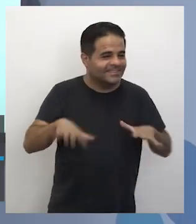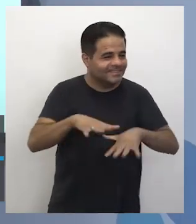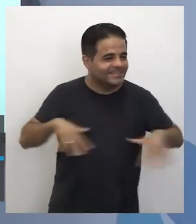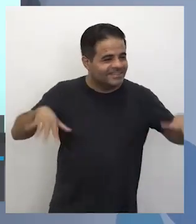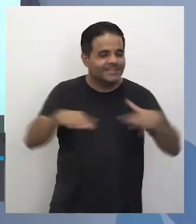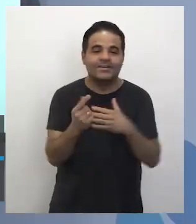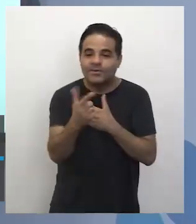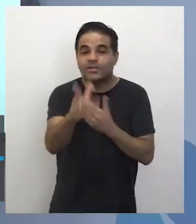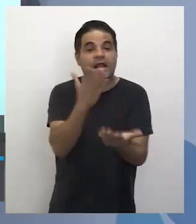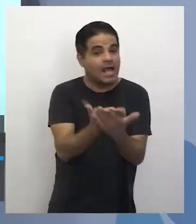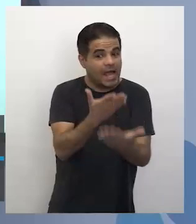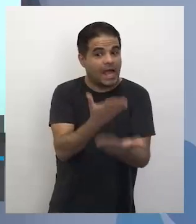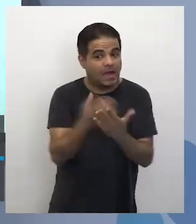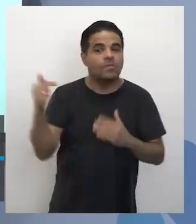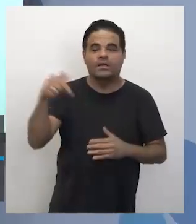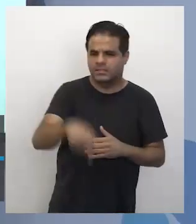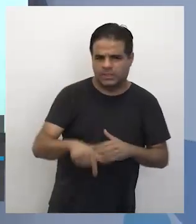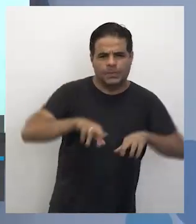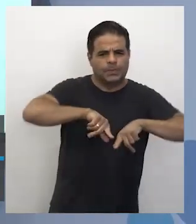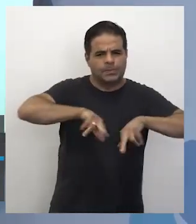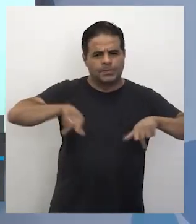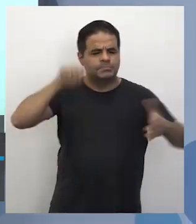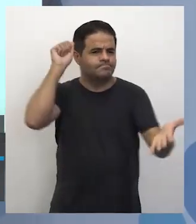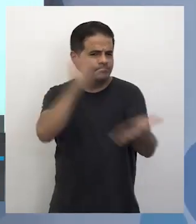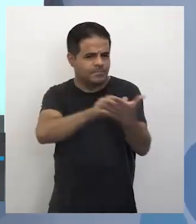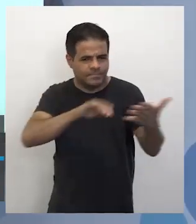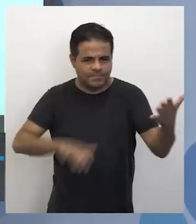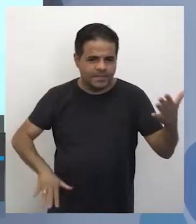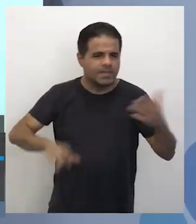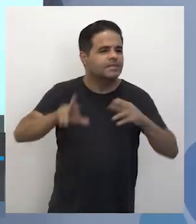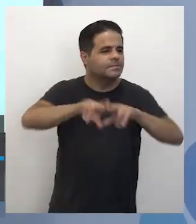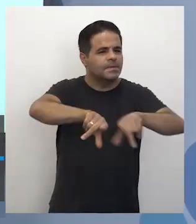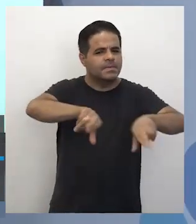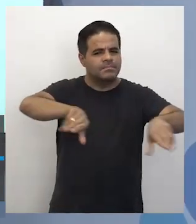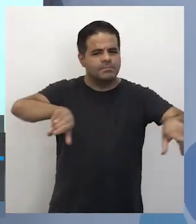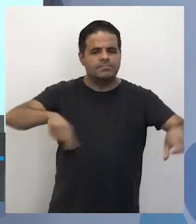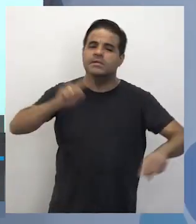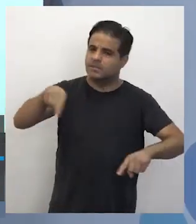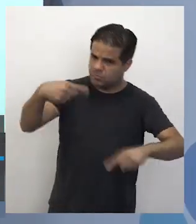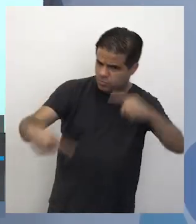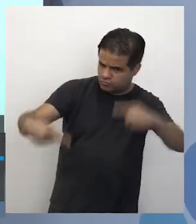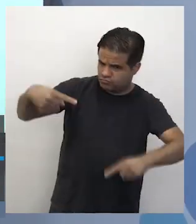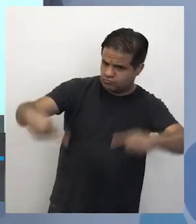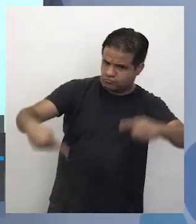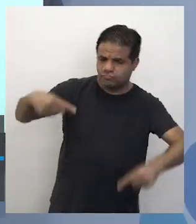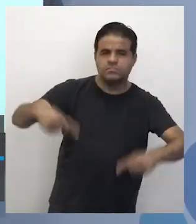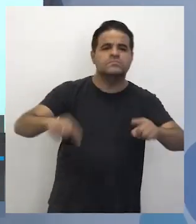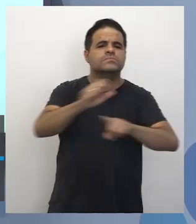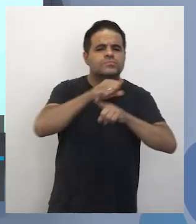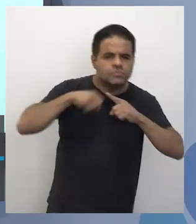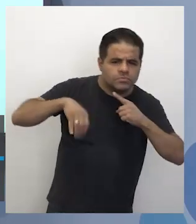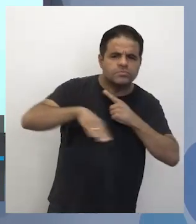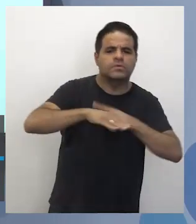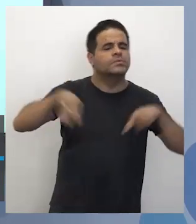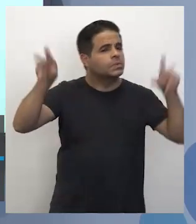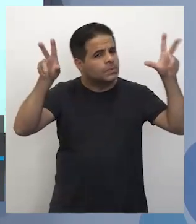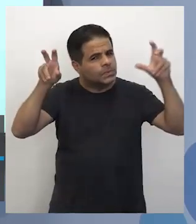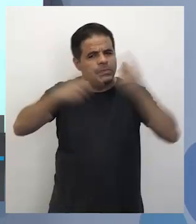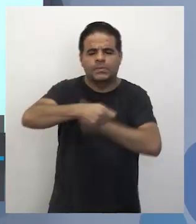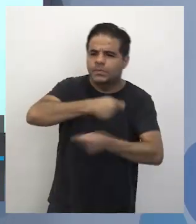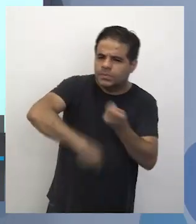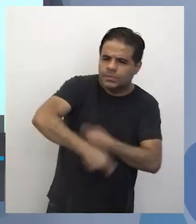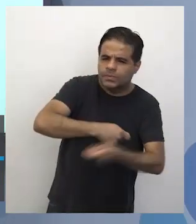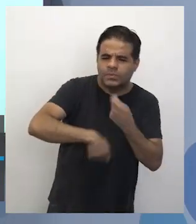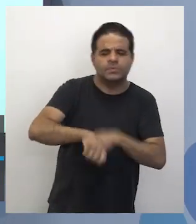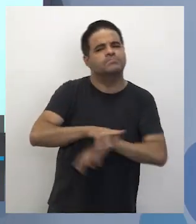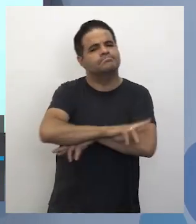na próxima aula, nós vamos fazer uma aula com bastante atividades experimentais, né? E depois a gente discute, então, os aspectos sociais, econômicos aí